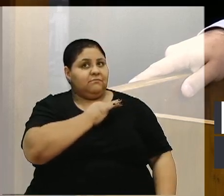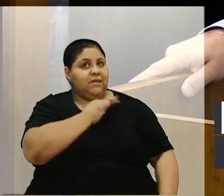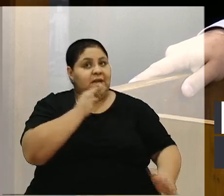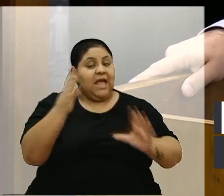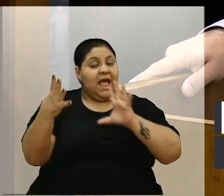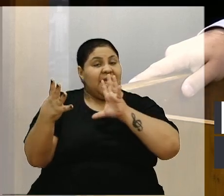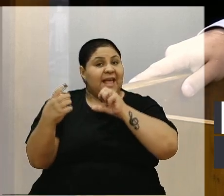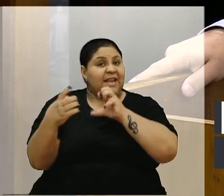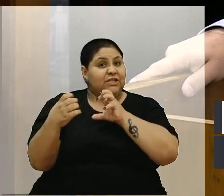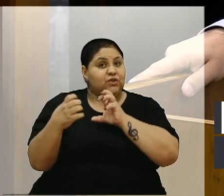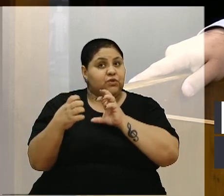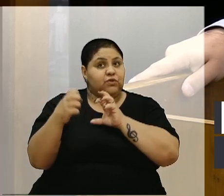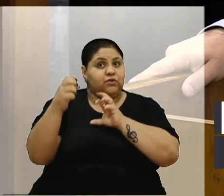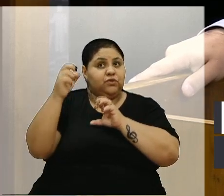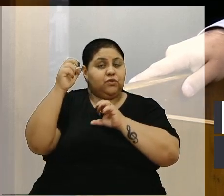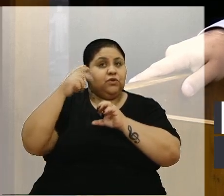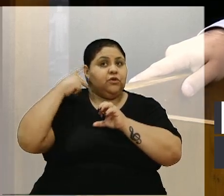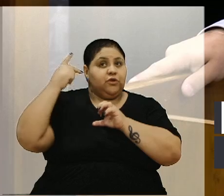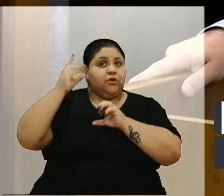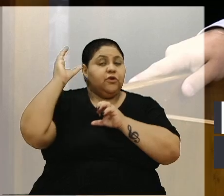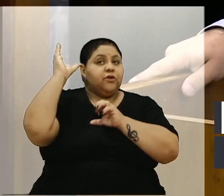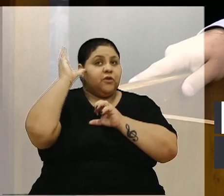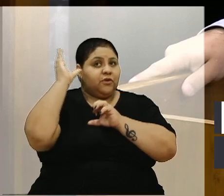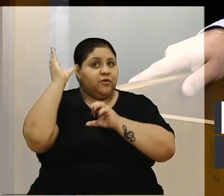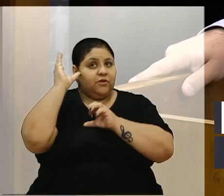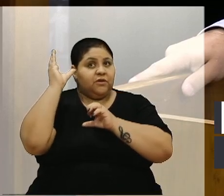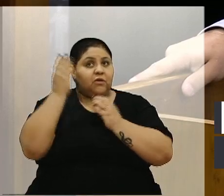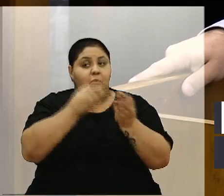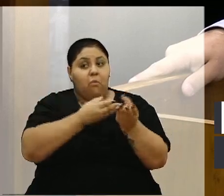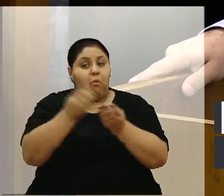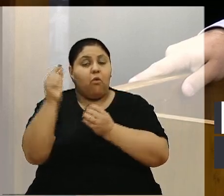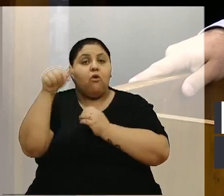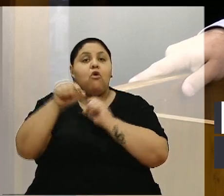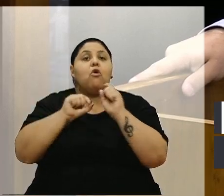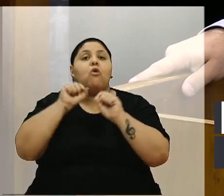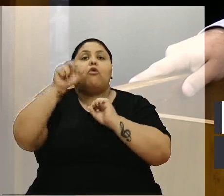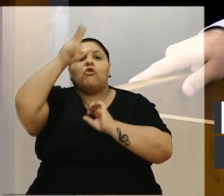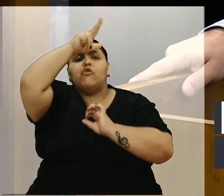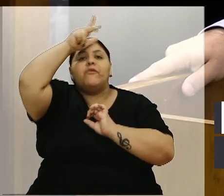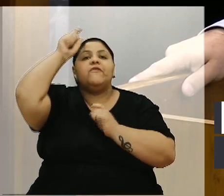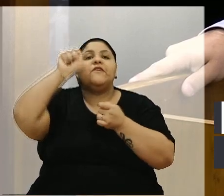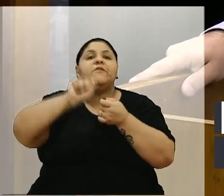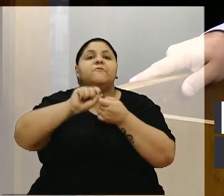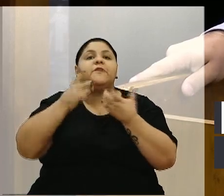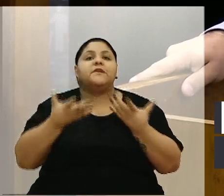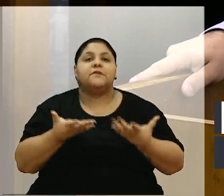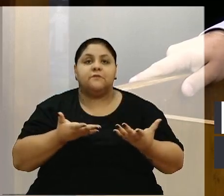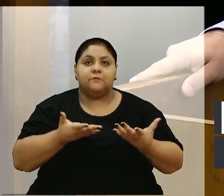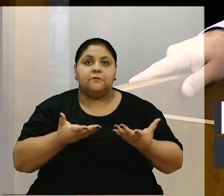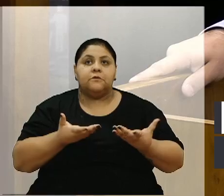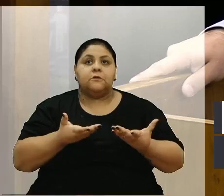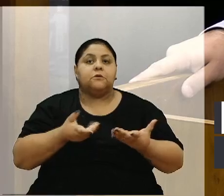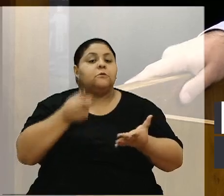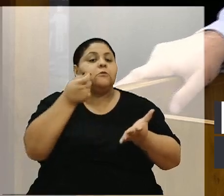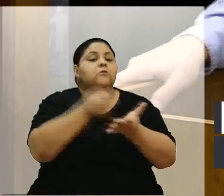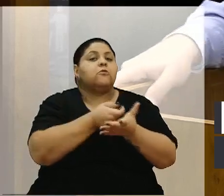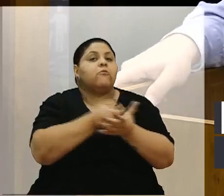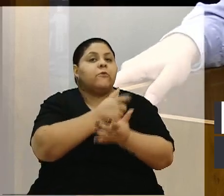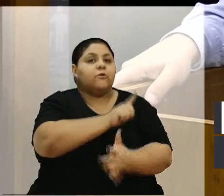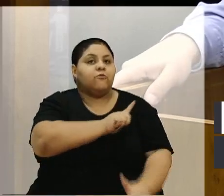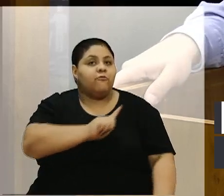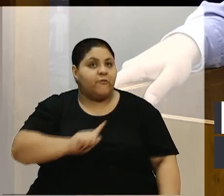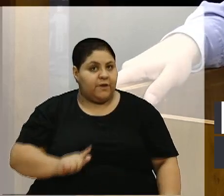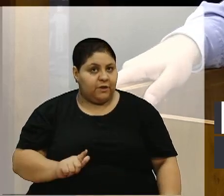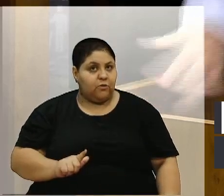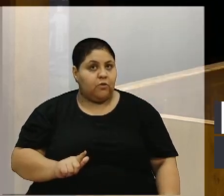discussão, vereador Cadori, que o senhor puxou tantas vezes, o que o prefeito fez? Cobrou do governador Eduardo